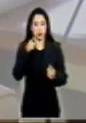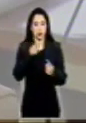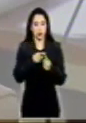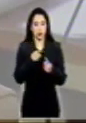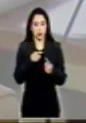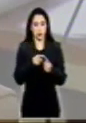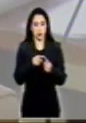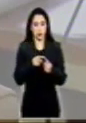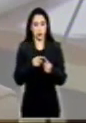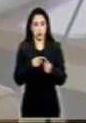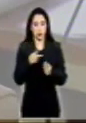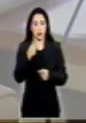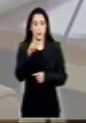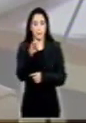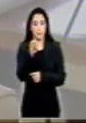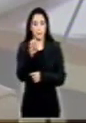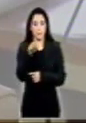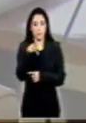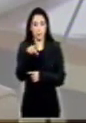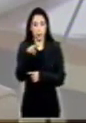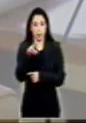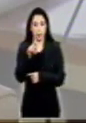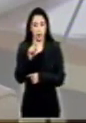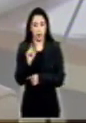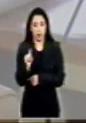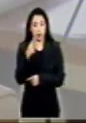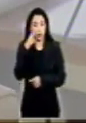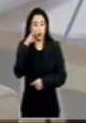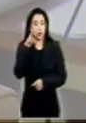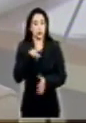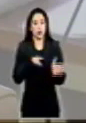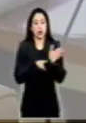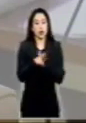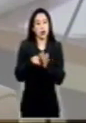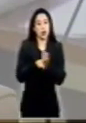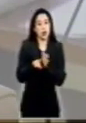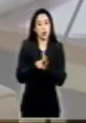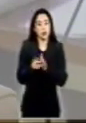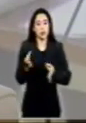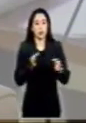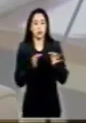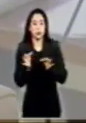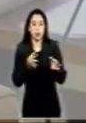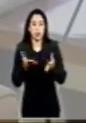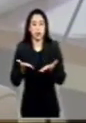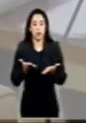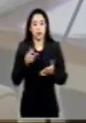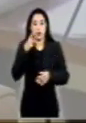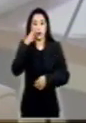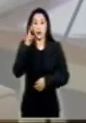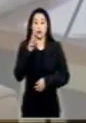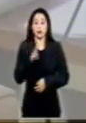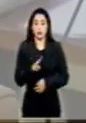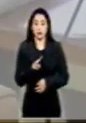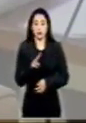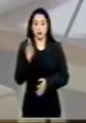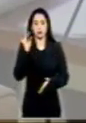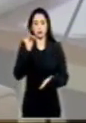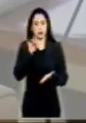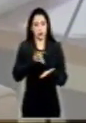penal. Segundo, na hipótese, a linha investigativa traçada permite reconhecer desde o início